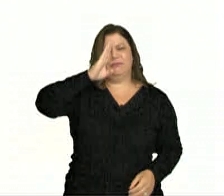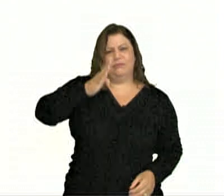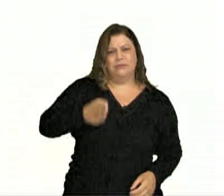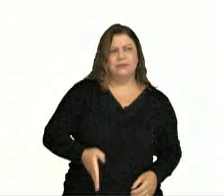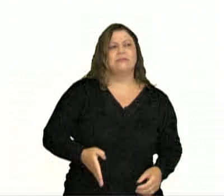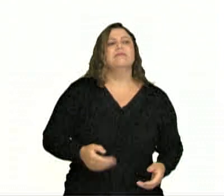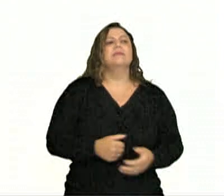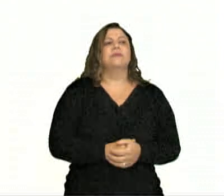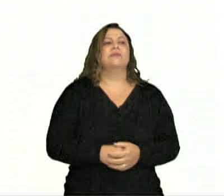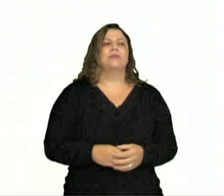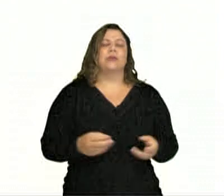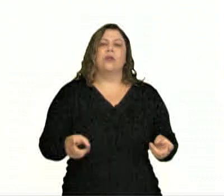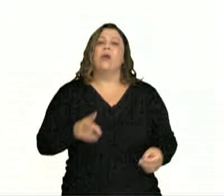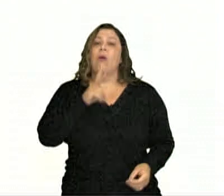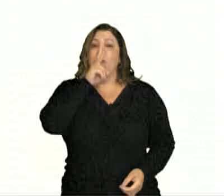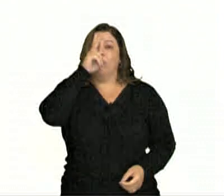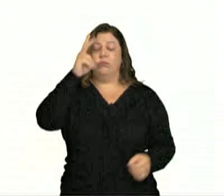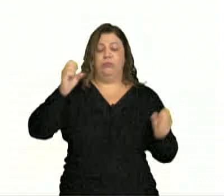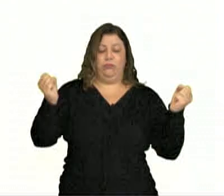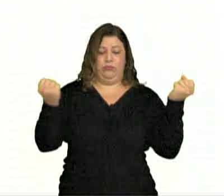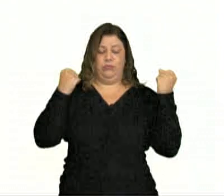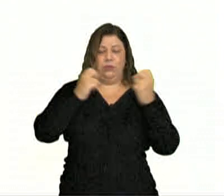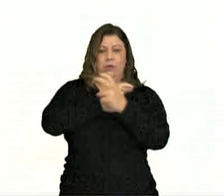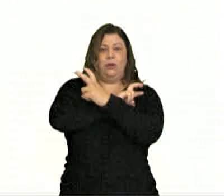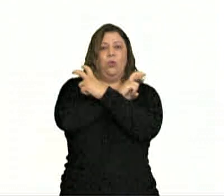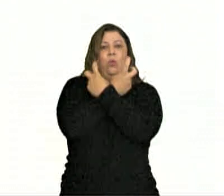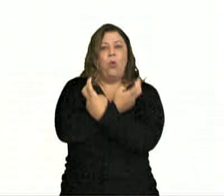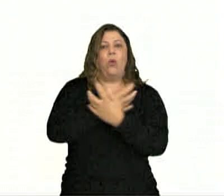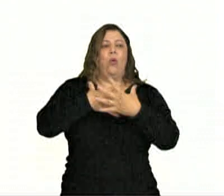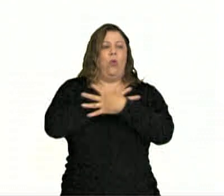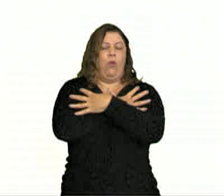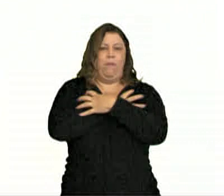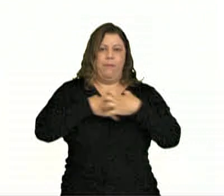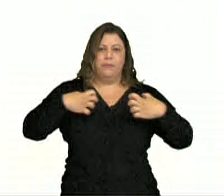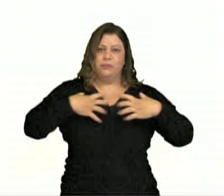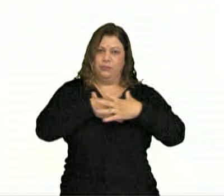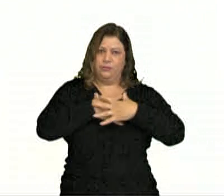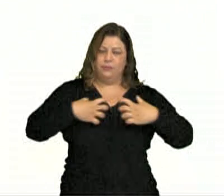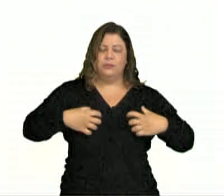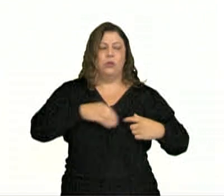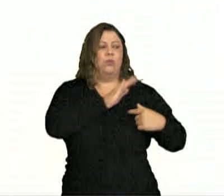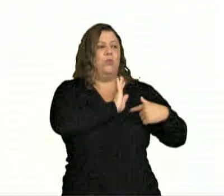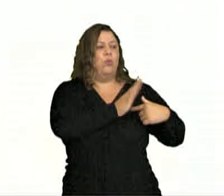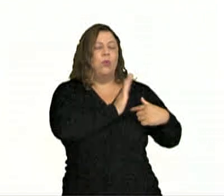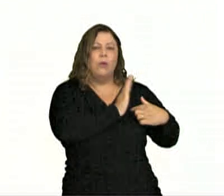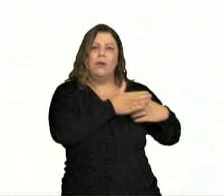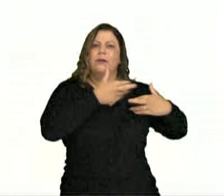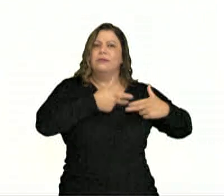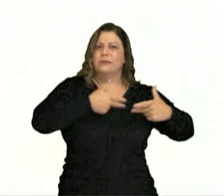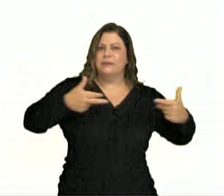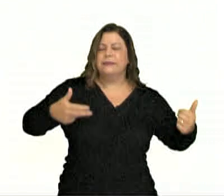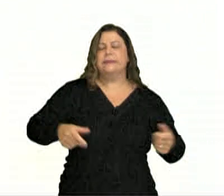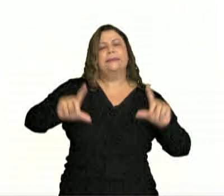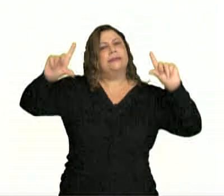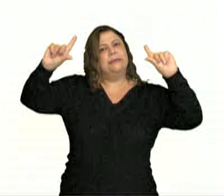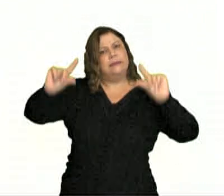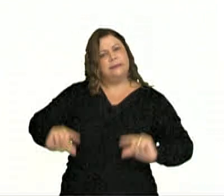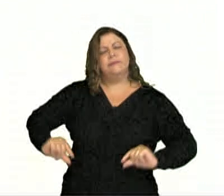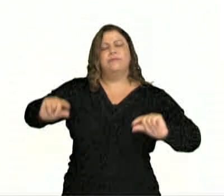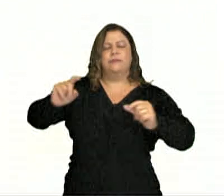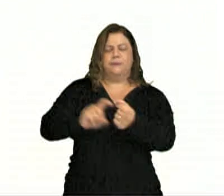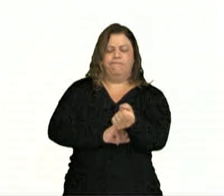eles, fortalecimento dos ossos e dos músculos, melhora do sistema cardiovascular, diminuição do estresse e